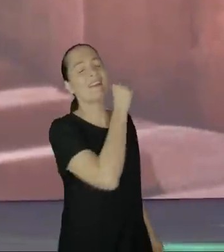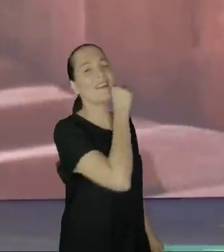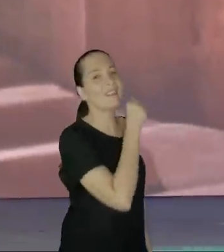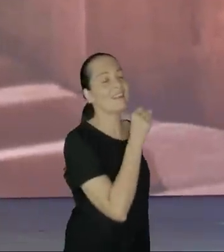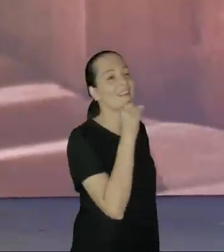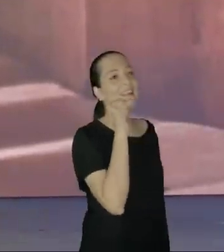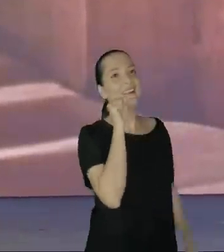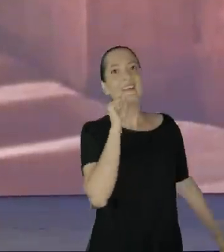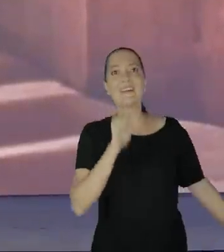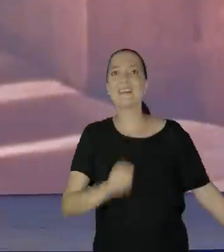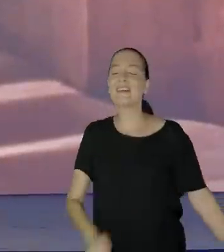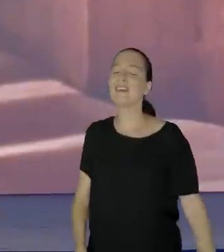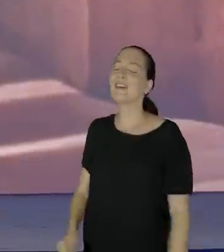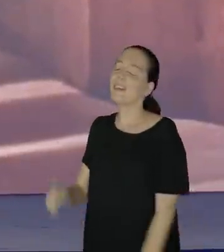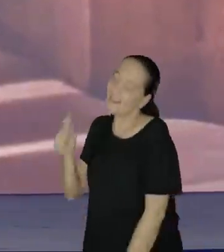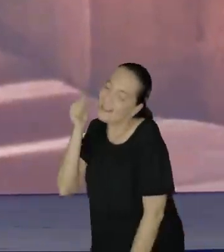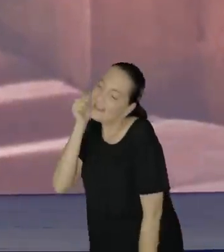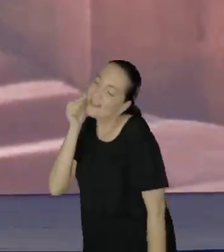Samaritana,